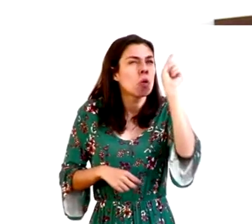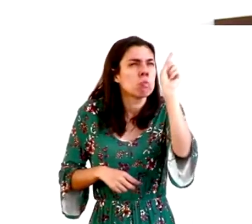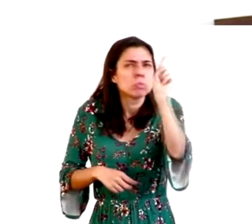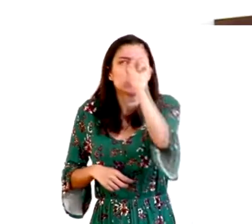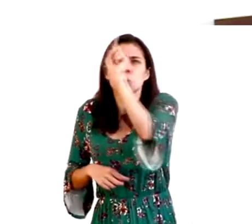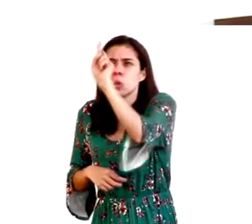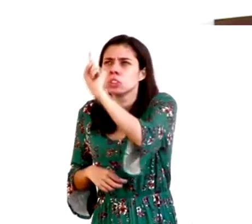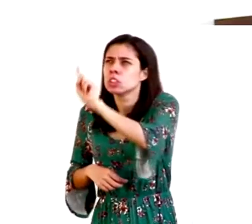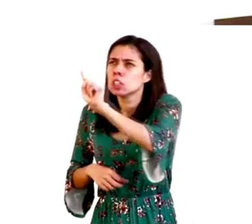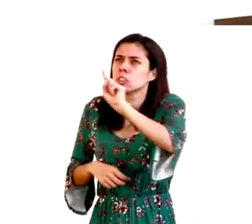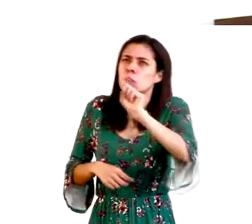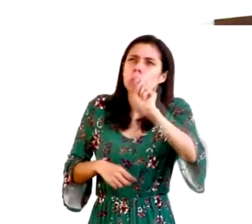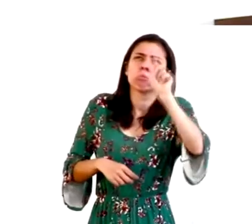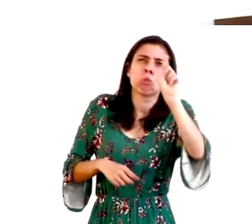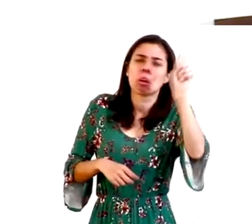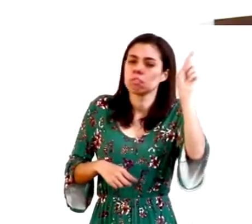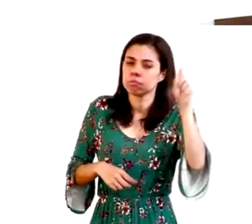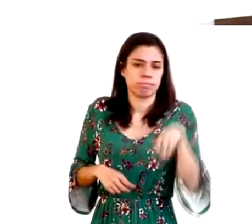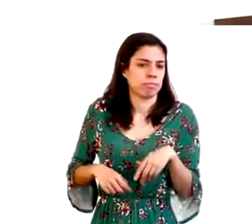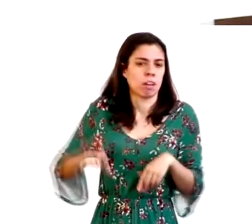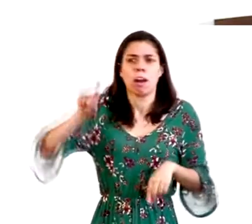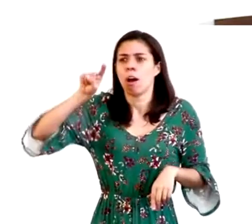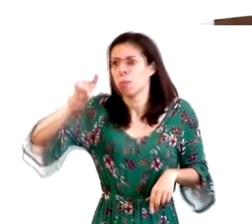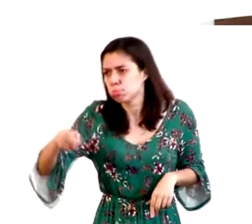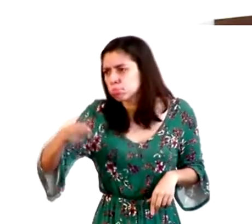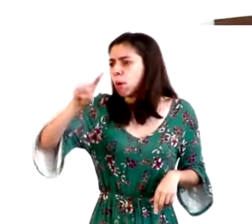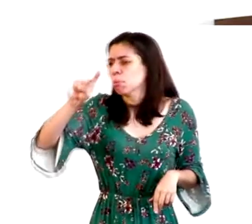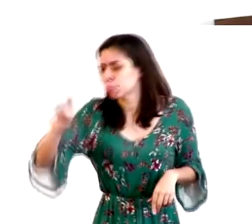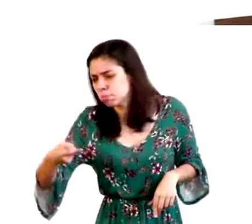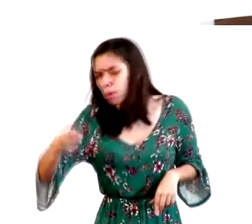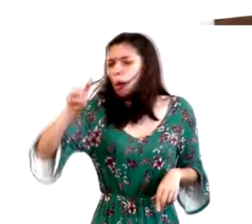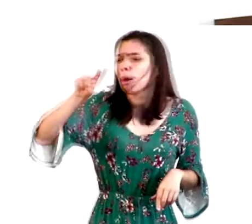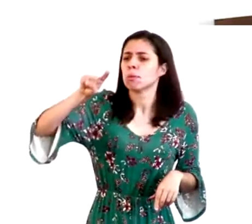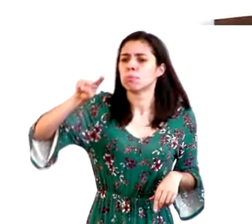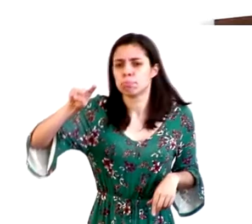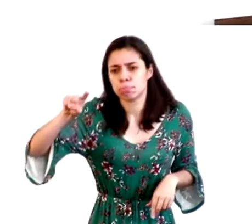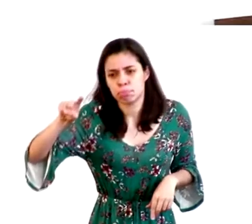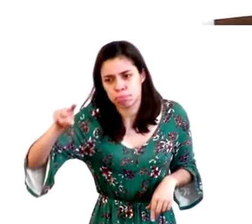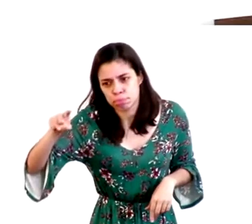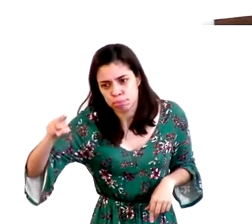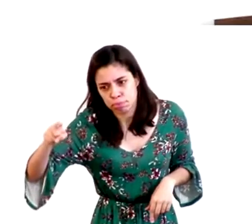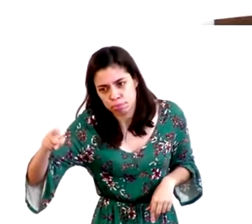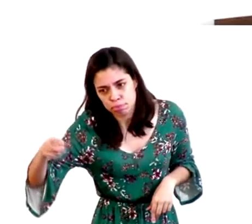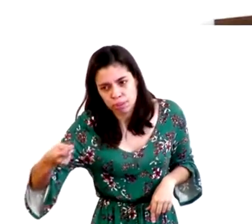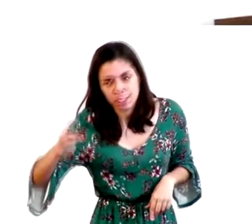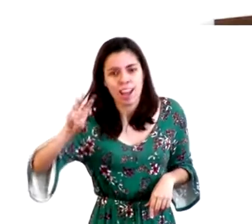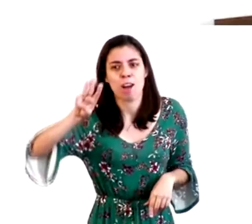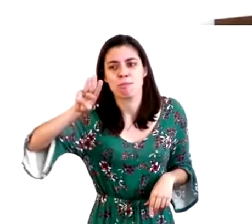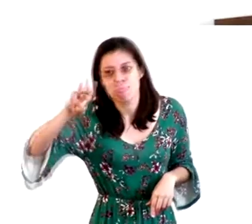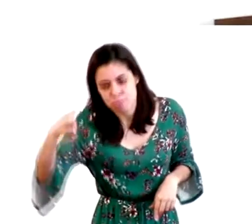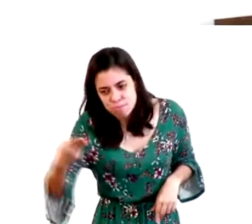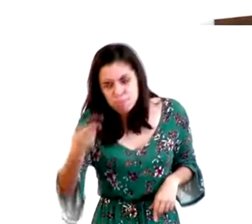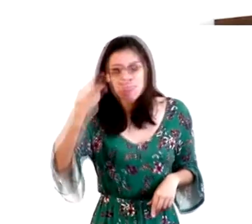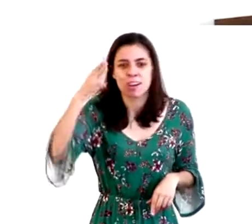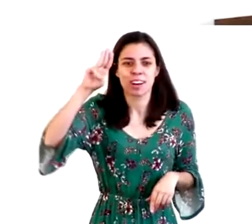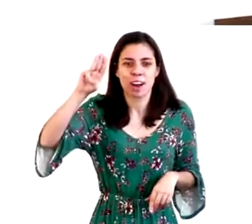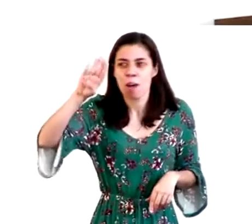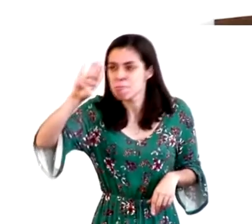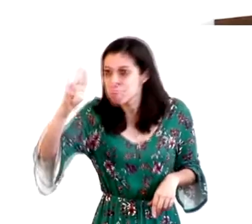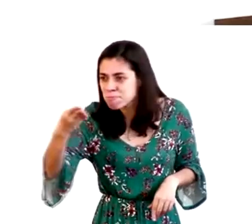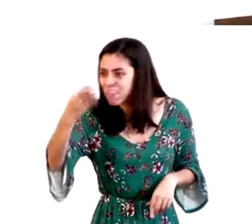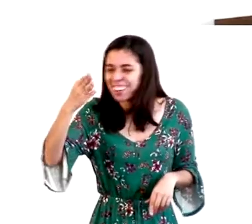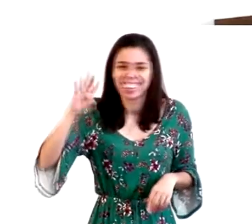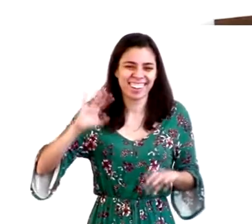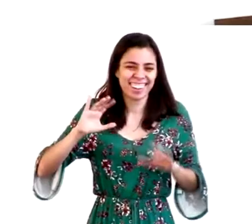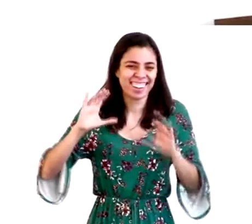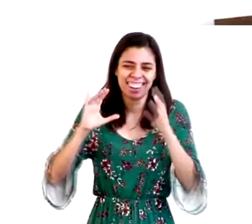não 1 milhão, não 1 bilhão, não 1 trilhão, ou 1